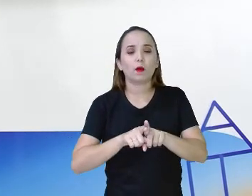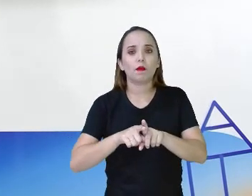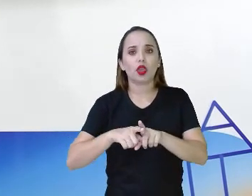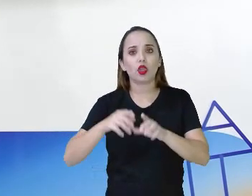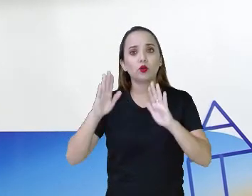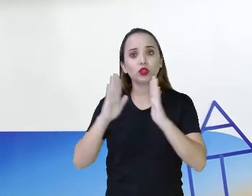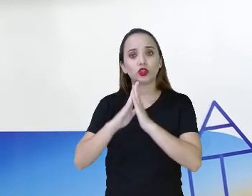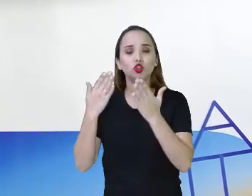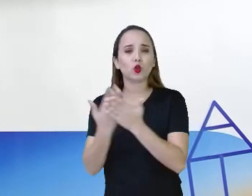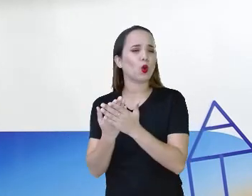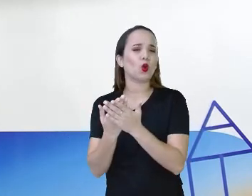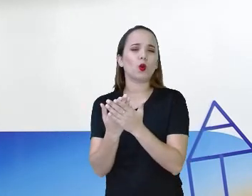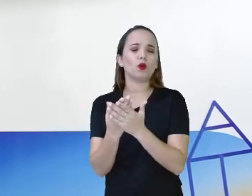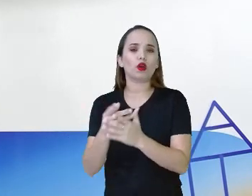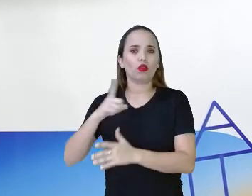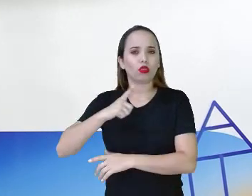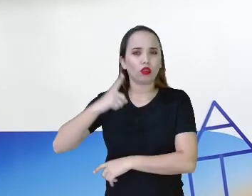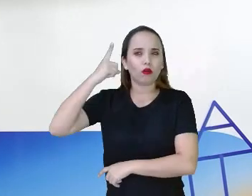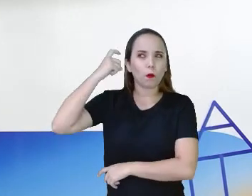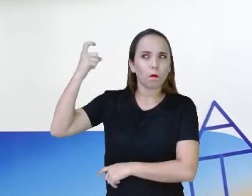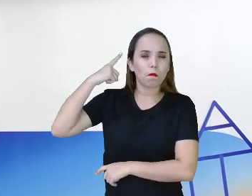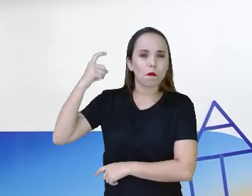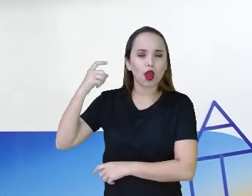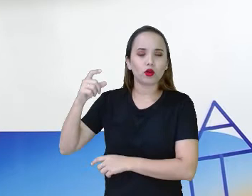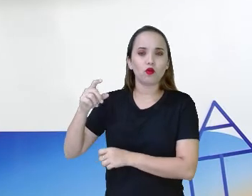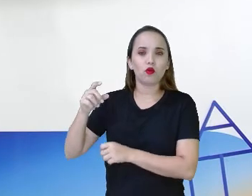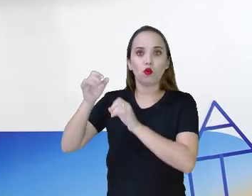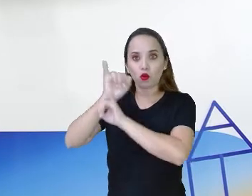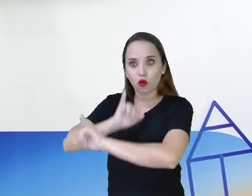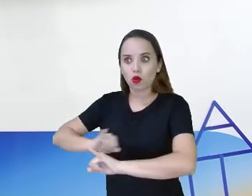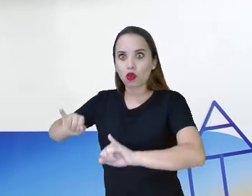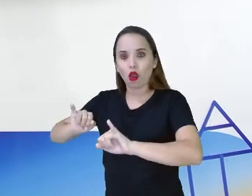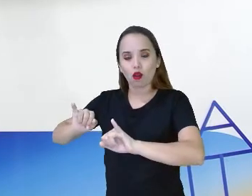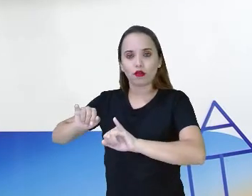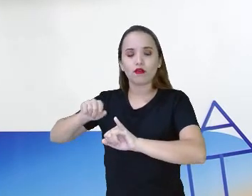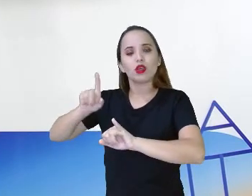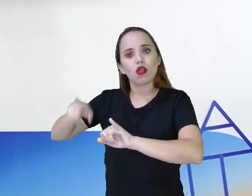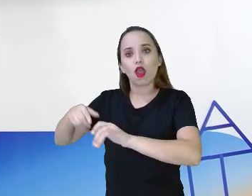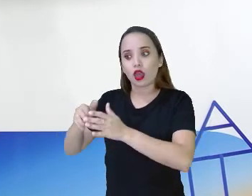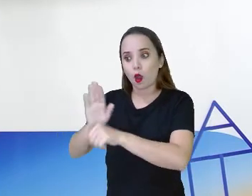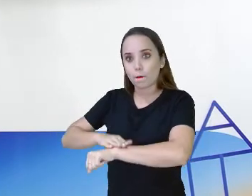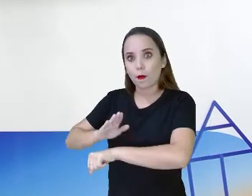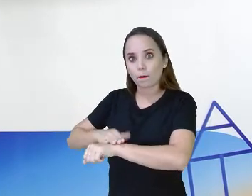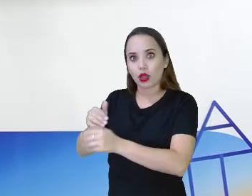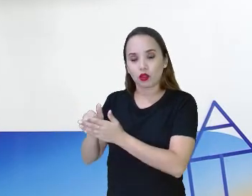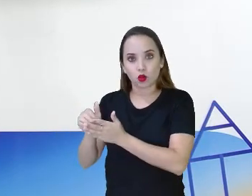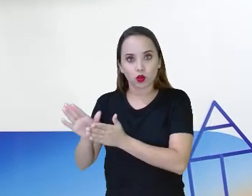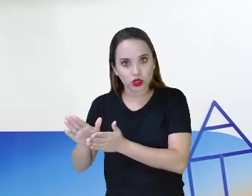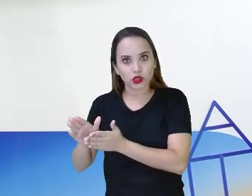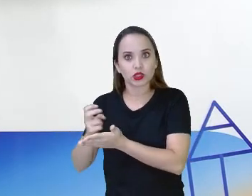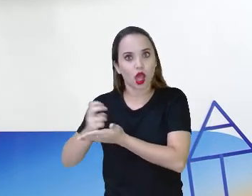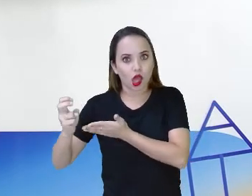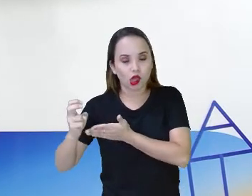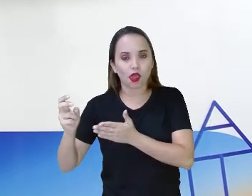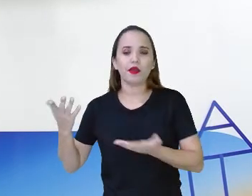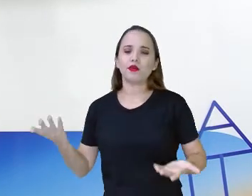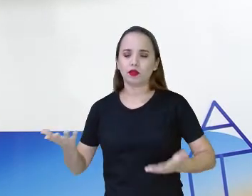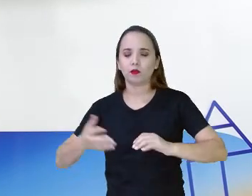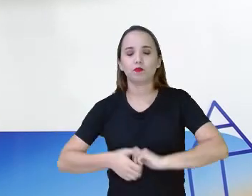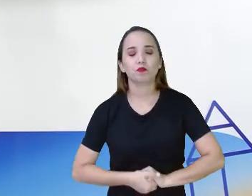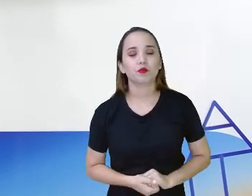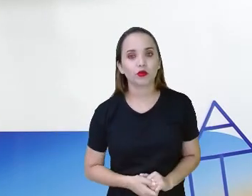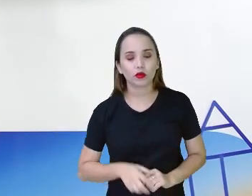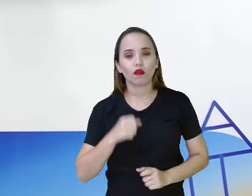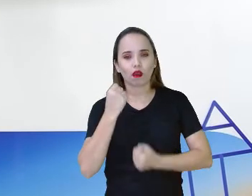da escola, não é, para a saída. Então, alguns sinais, mesmo que incômodos, sinais sonoros, mesmo